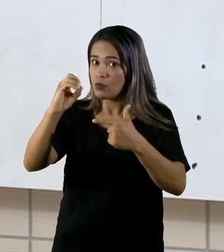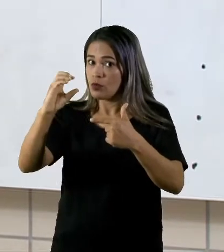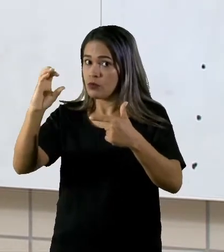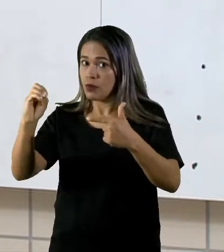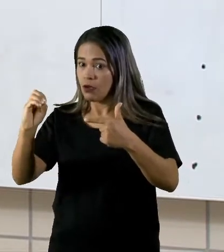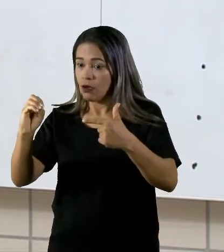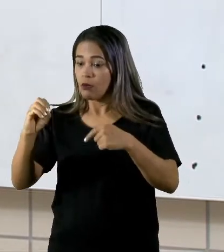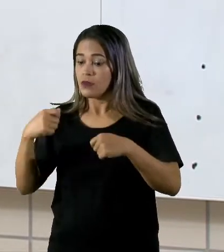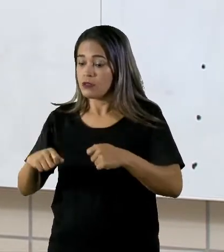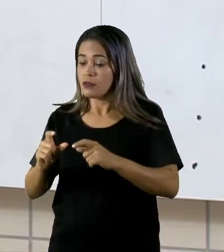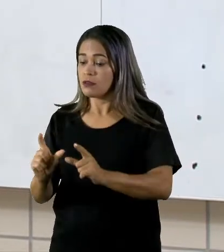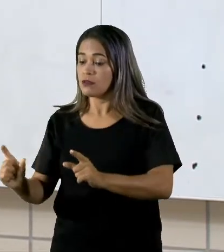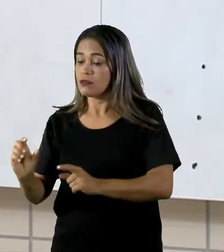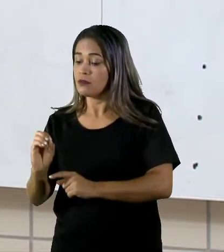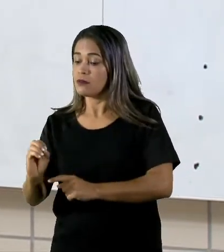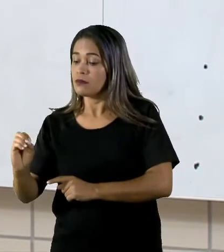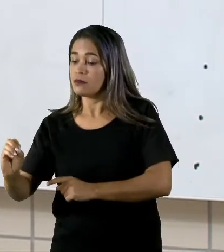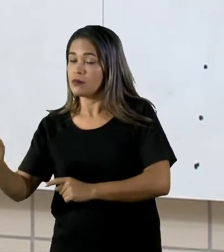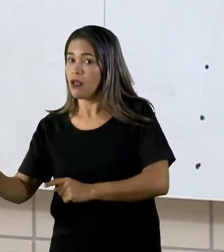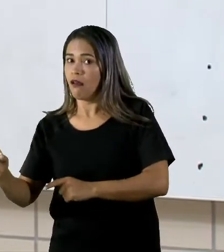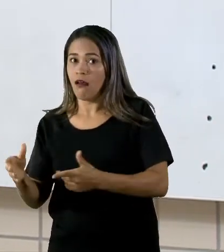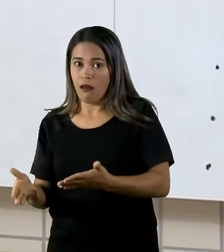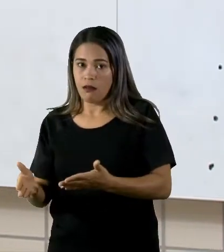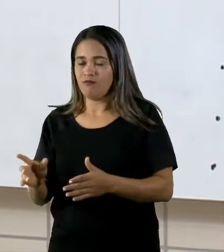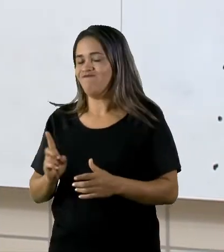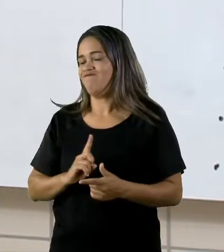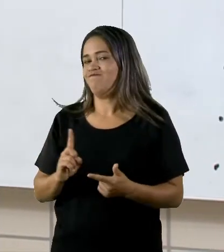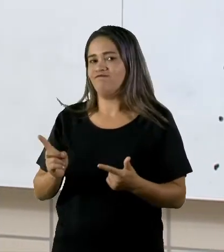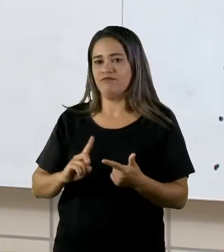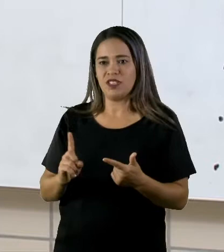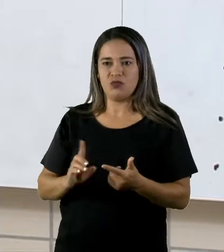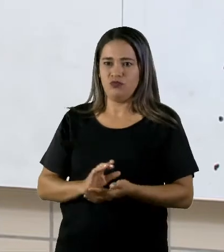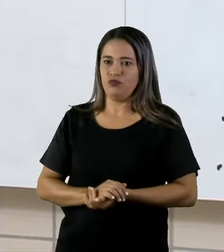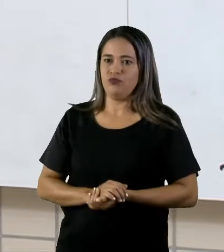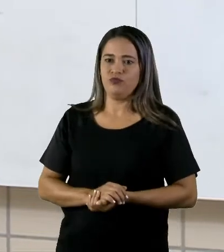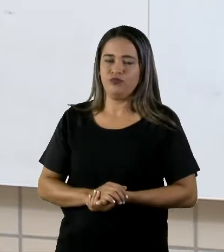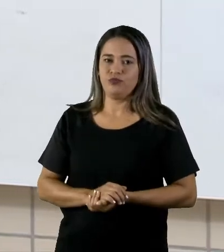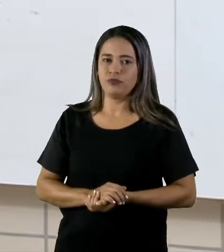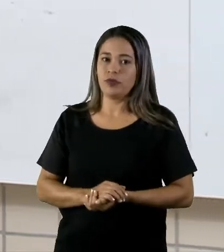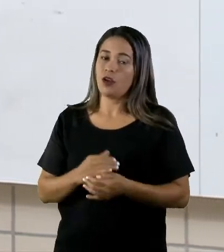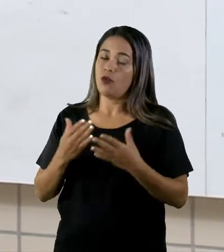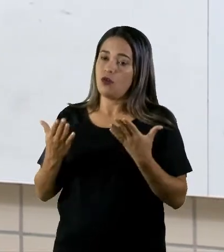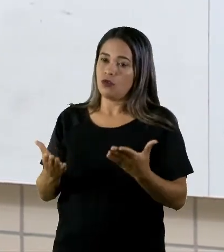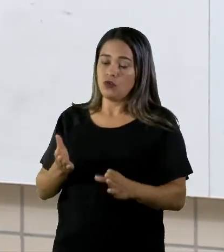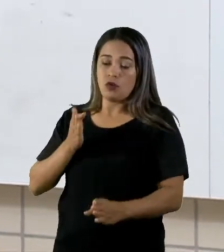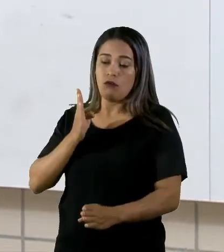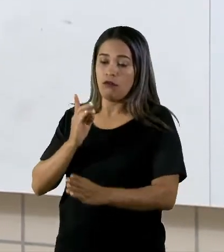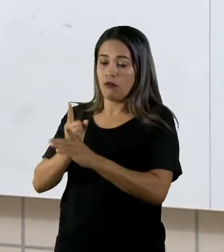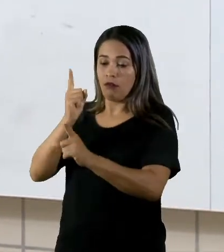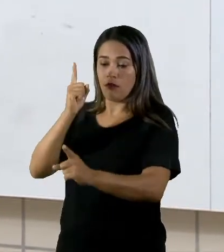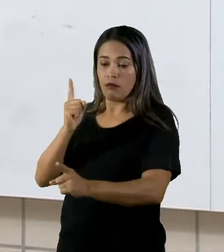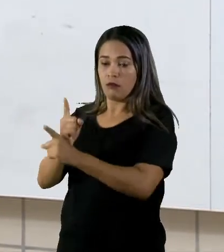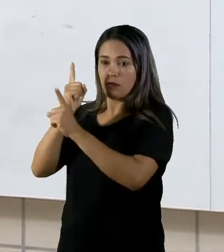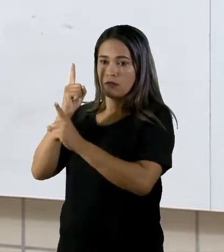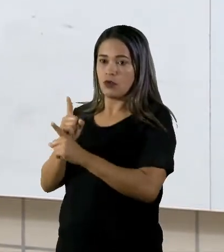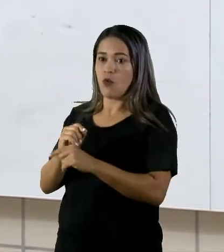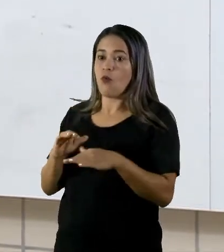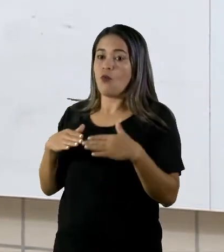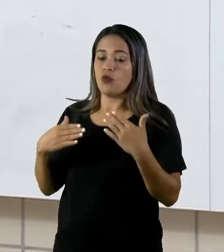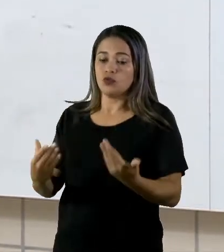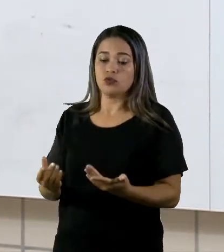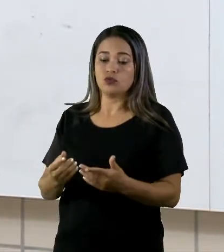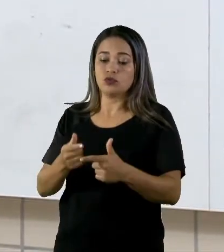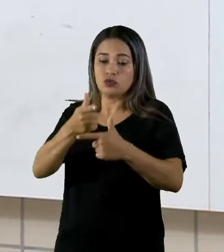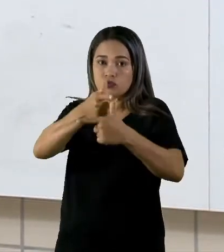1000, é aqui, turma? Não. Então, com isso, eu encontrei quais são os